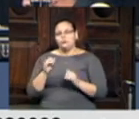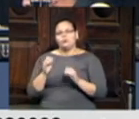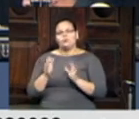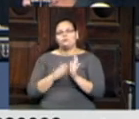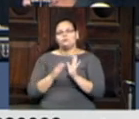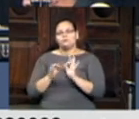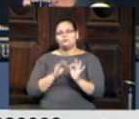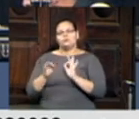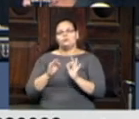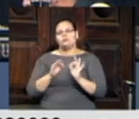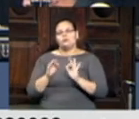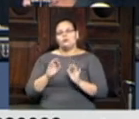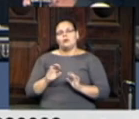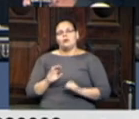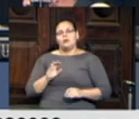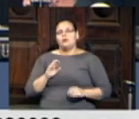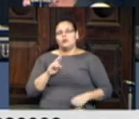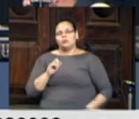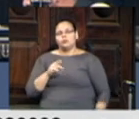projeto de resolução número